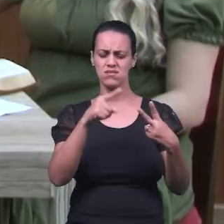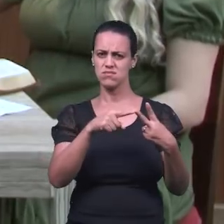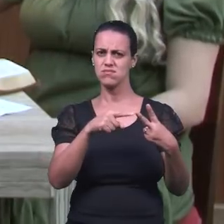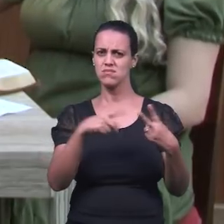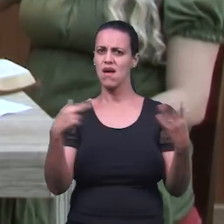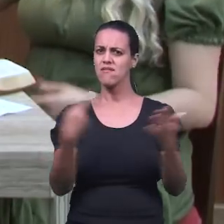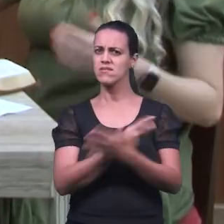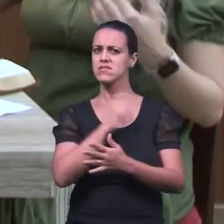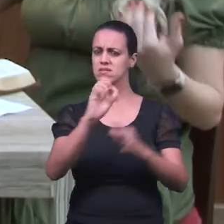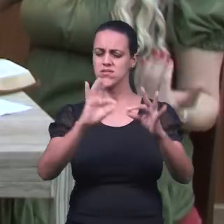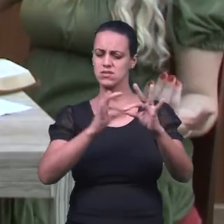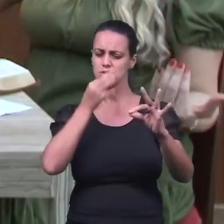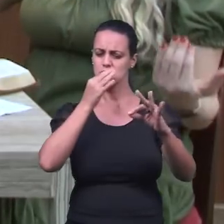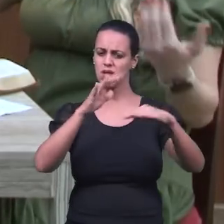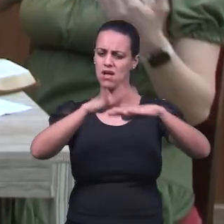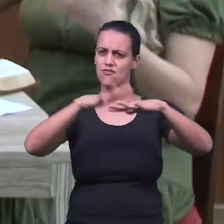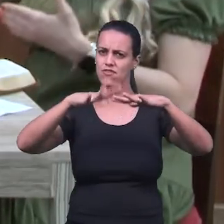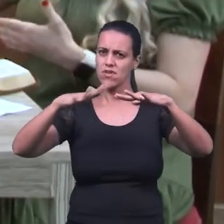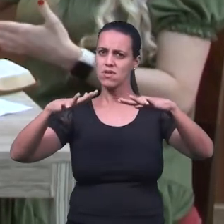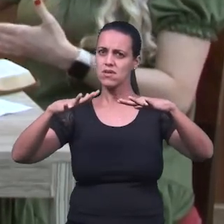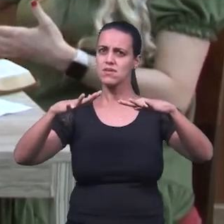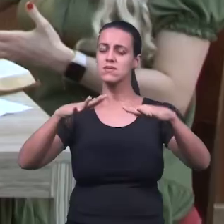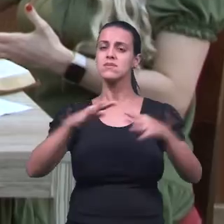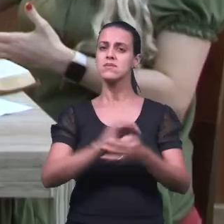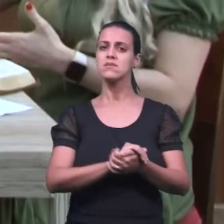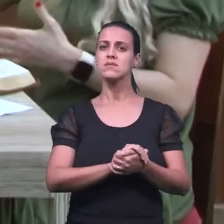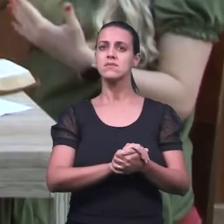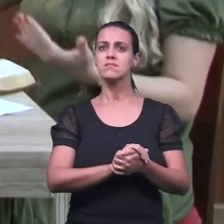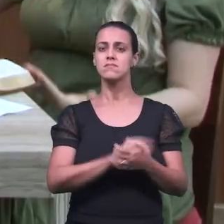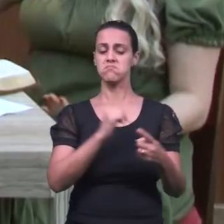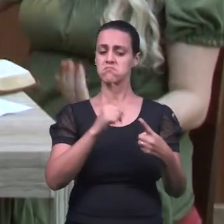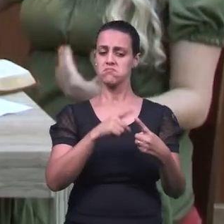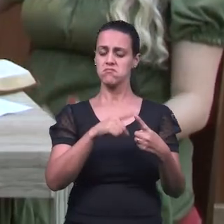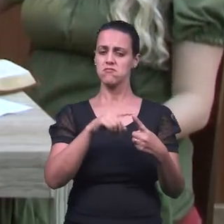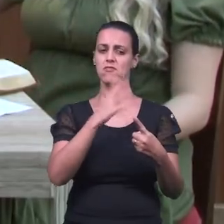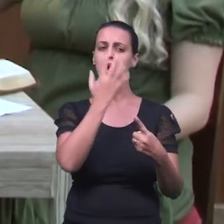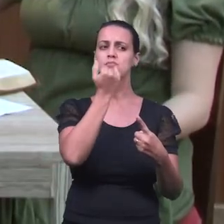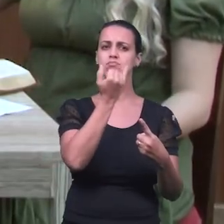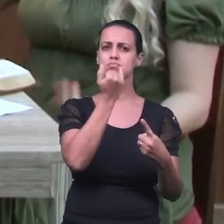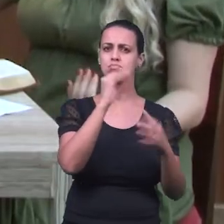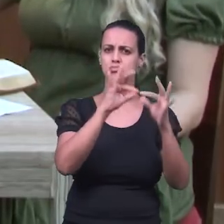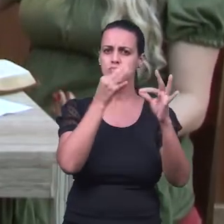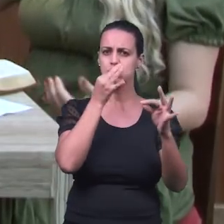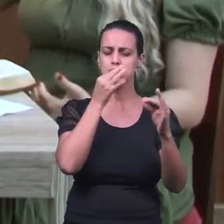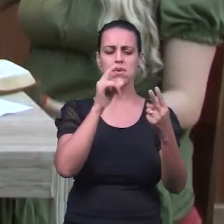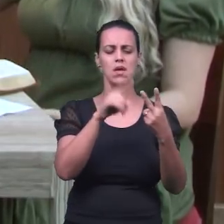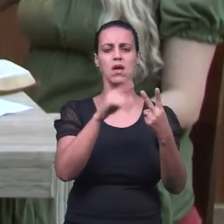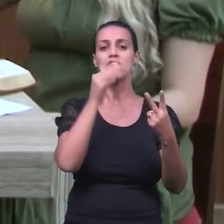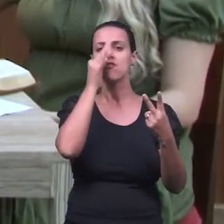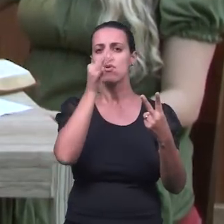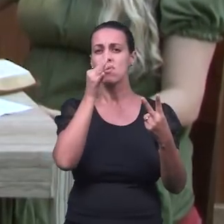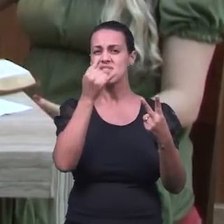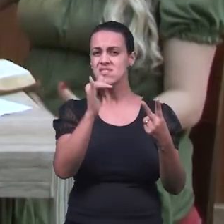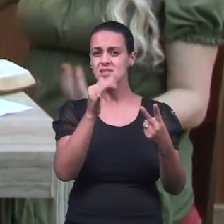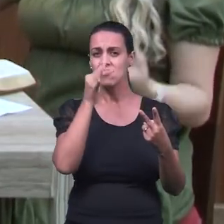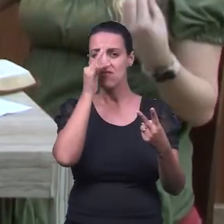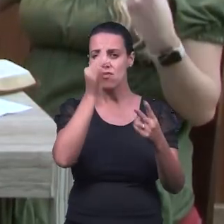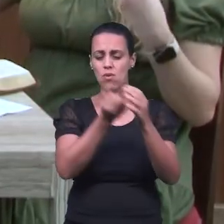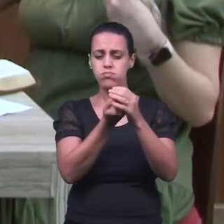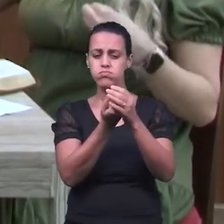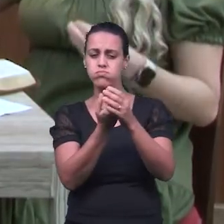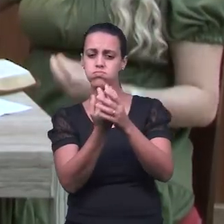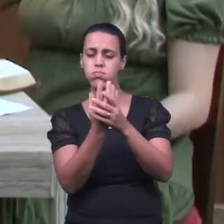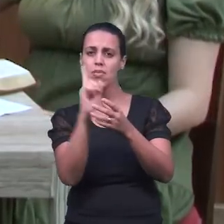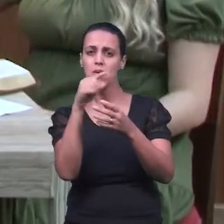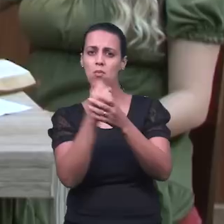trazem à vinha, A raposa ali, ela vai no fruto e a raposinha na flor. Mas sem flor também não tem fruto. Então a gente vê